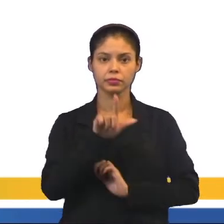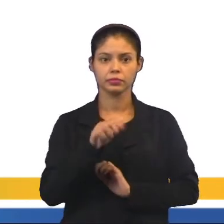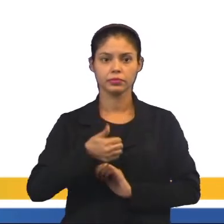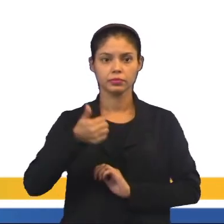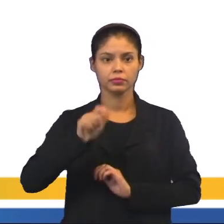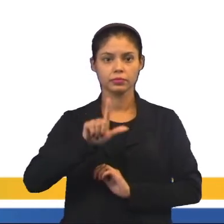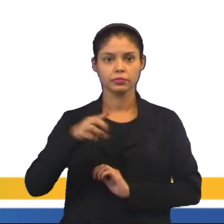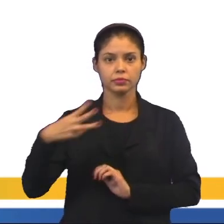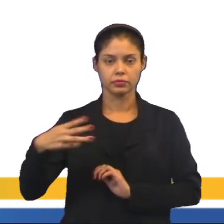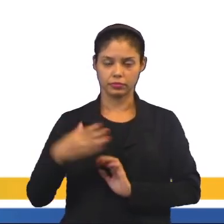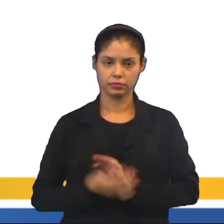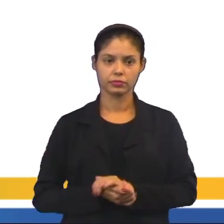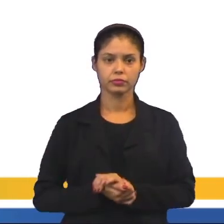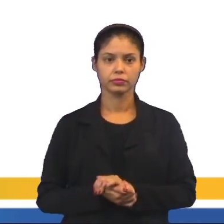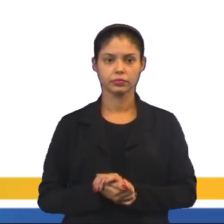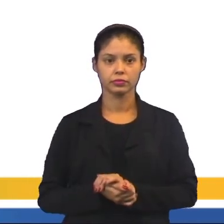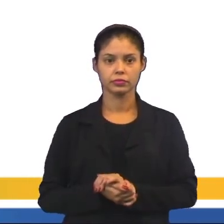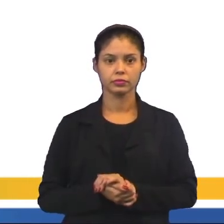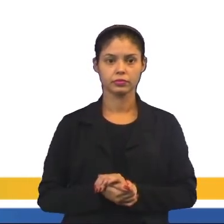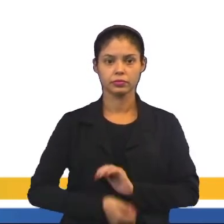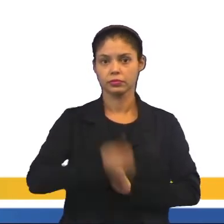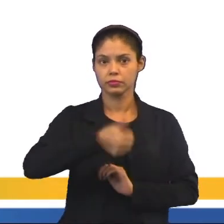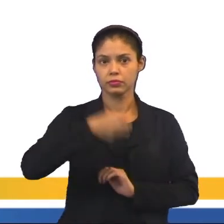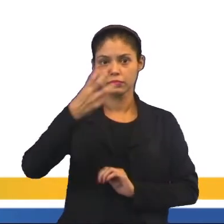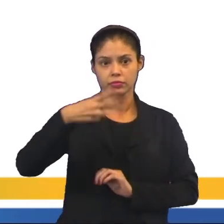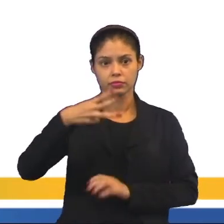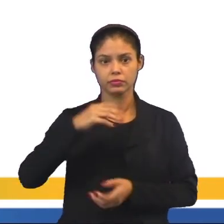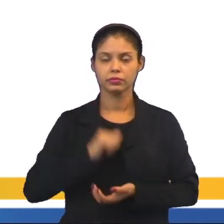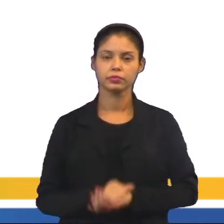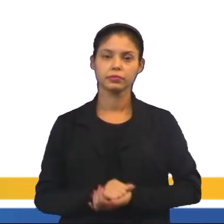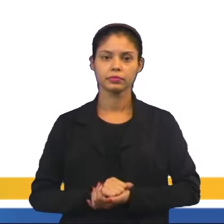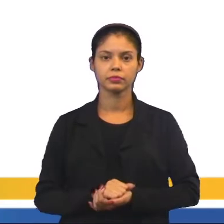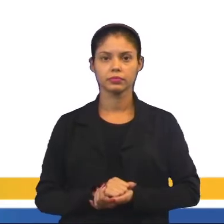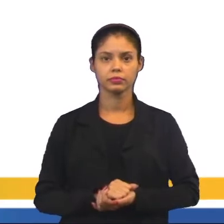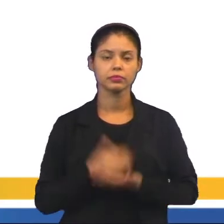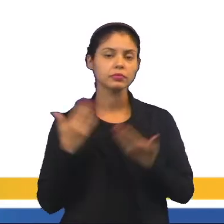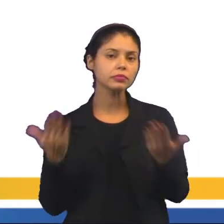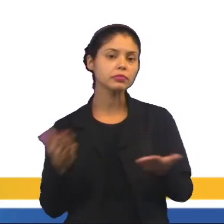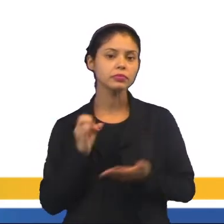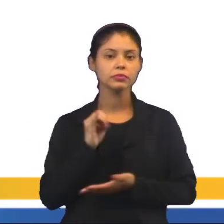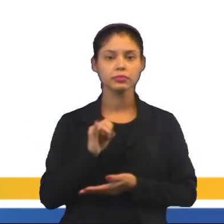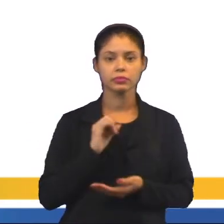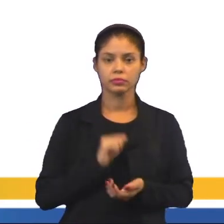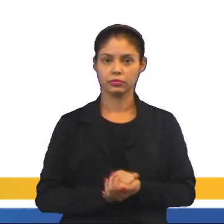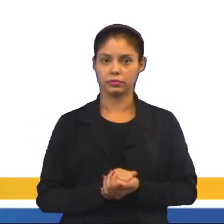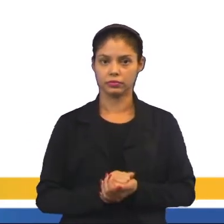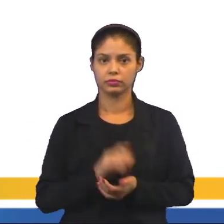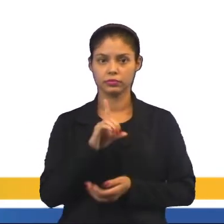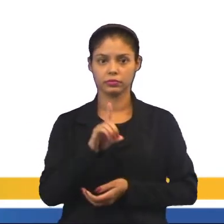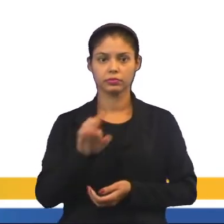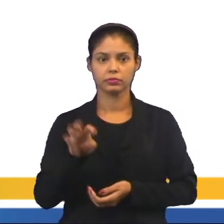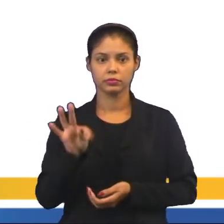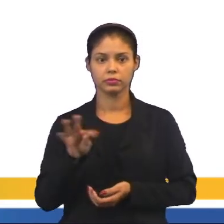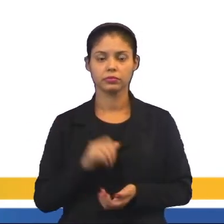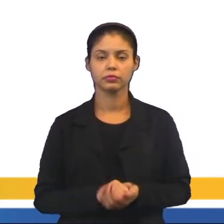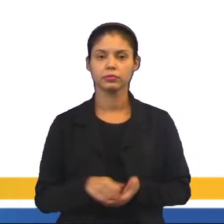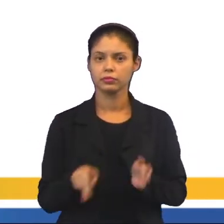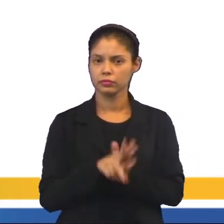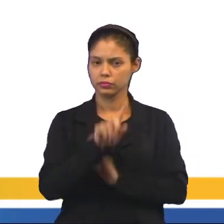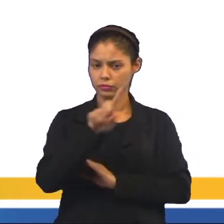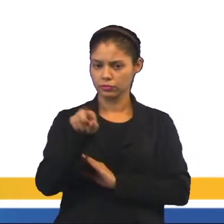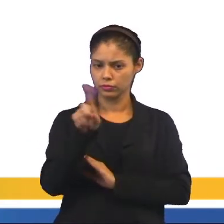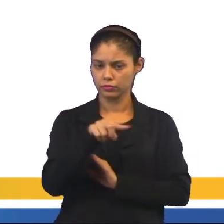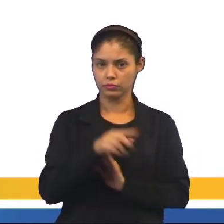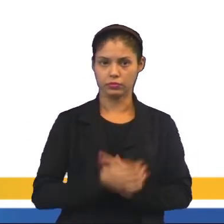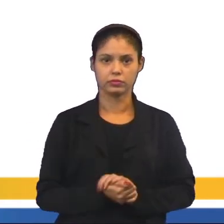o L3, ou seja, a linha 1 e linha 3. Então, o seu determinante também é nulo. Tudo